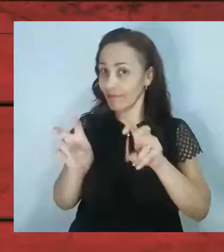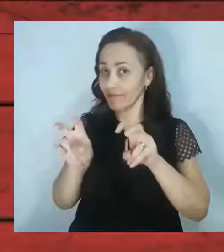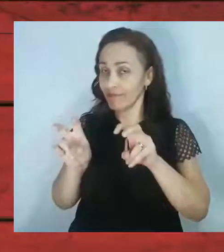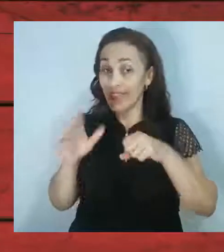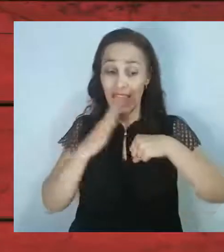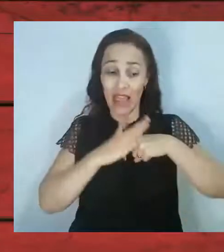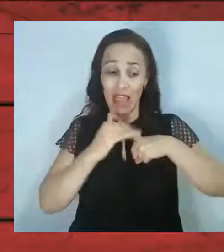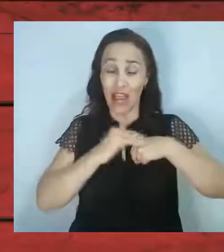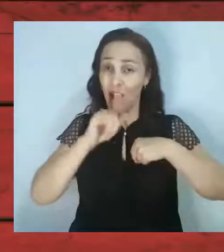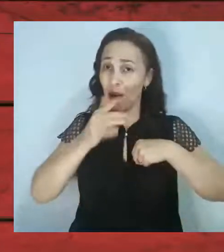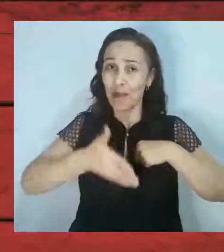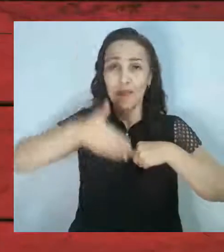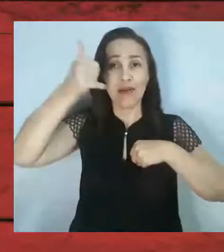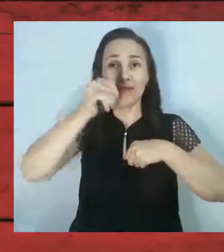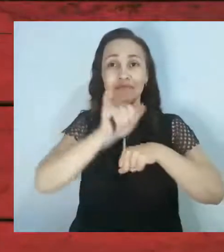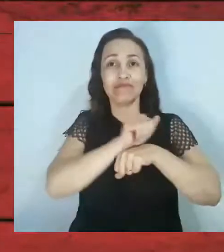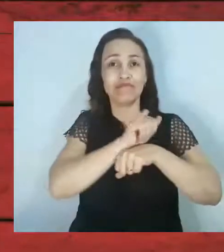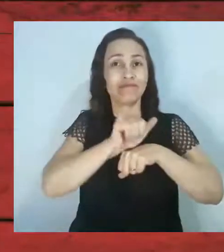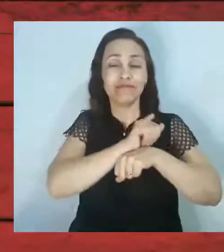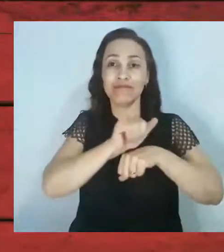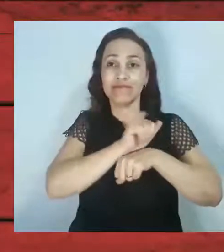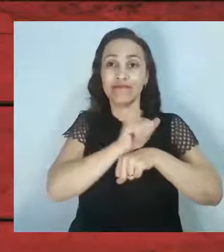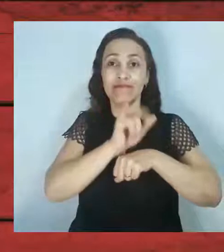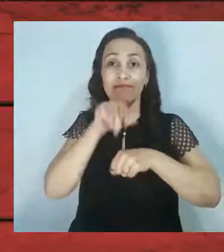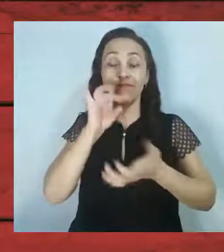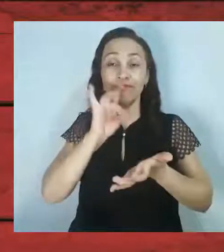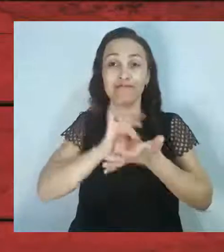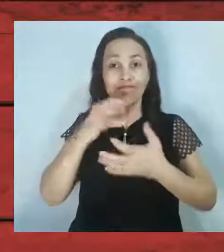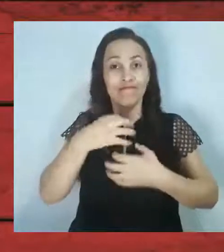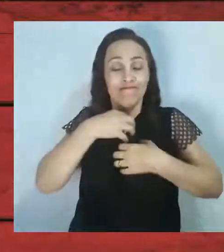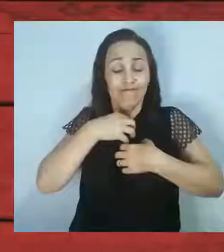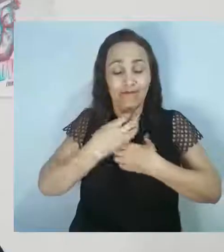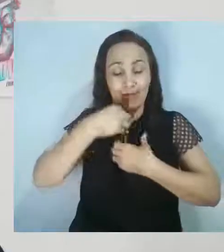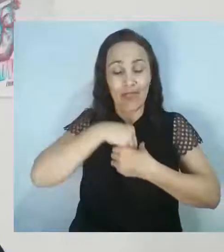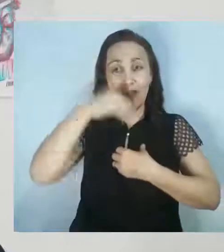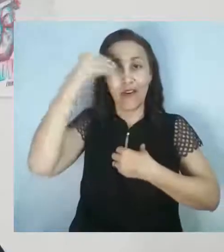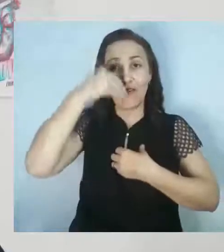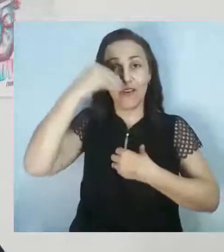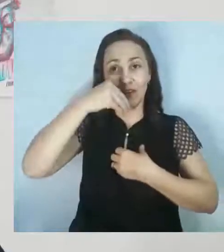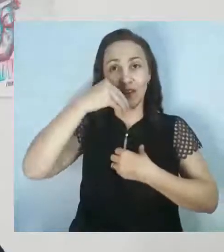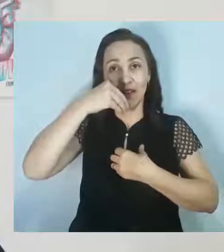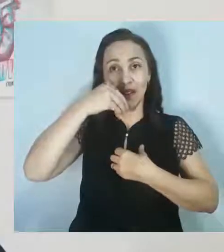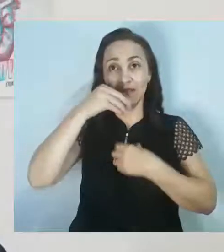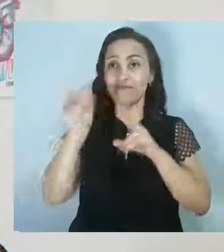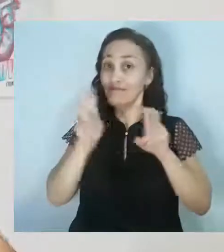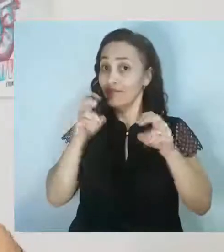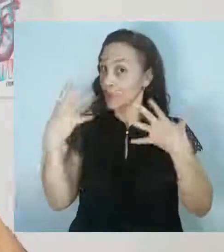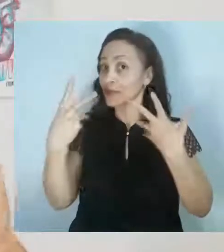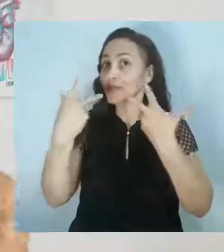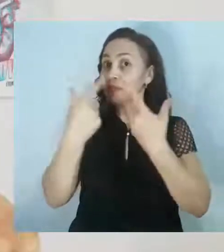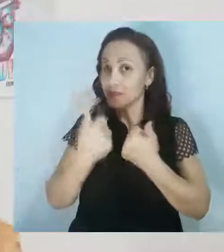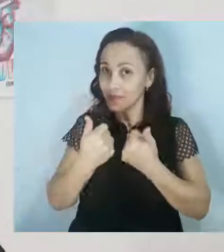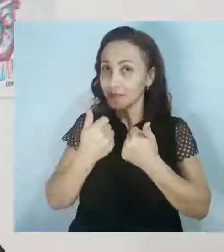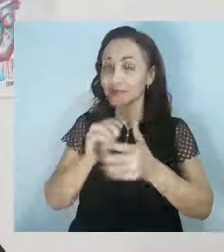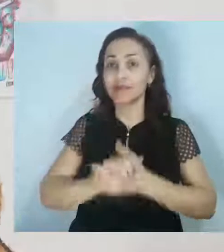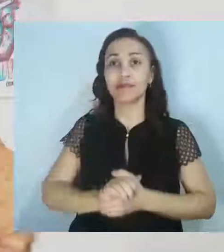melhor forma para tocar o que há de frágil em nós. Gente, olha que bonito. é preciso